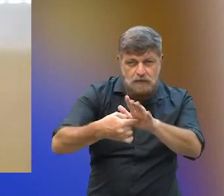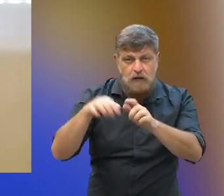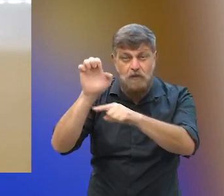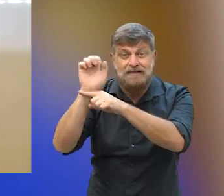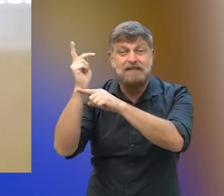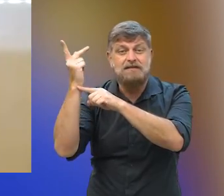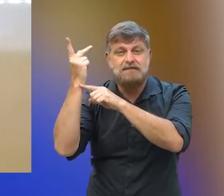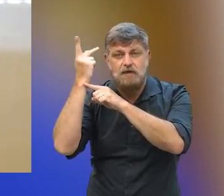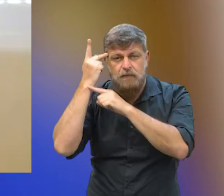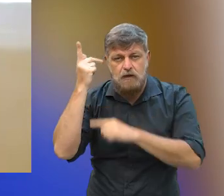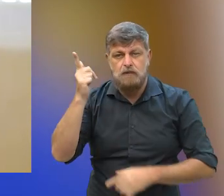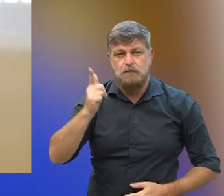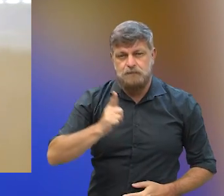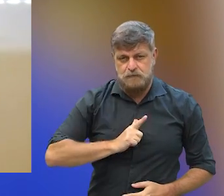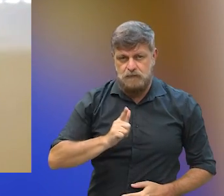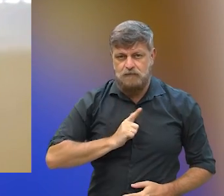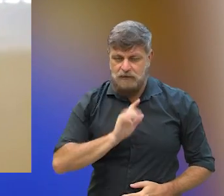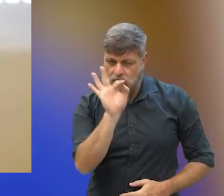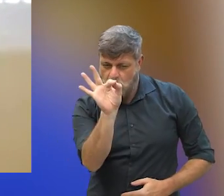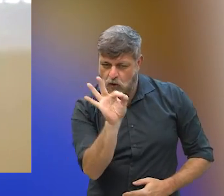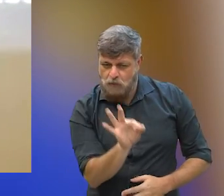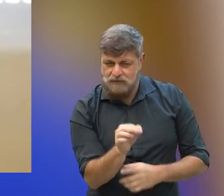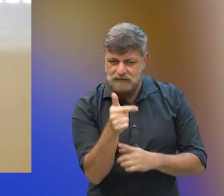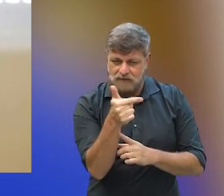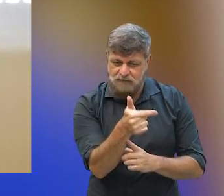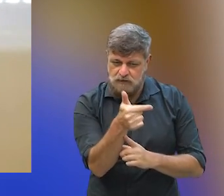São Paulo está num índice de